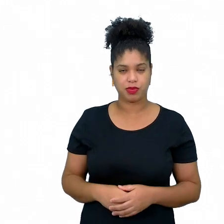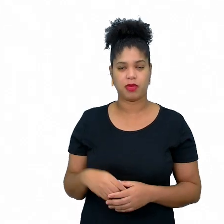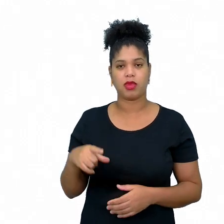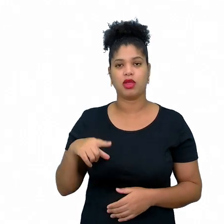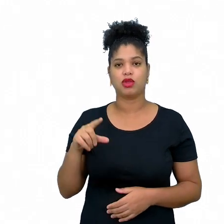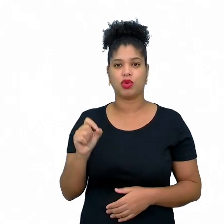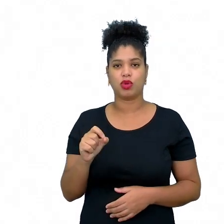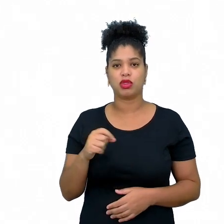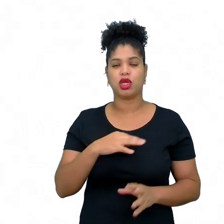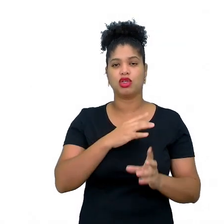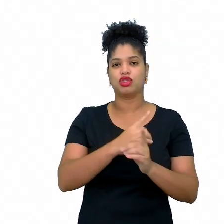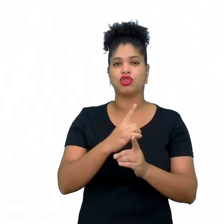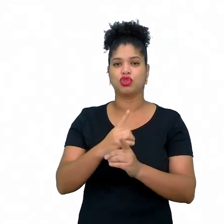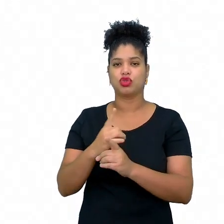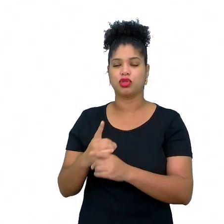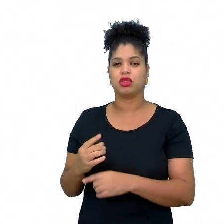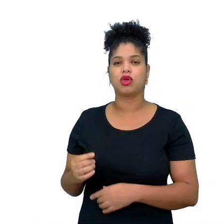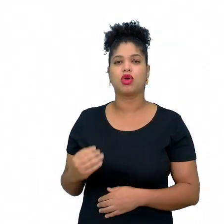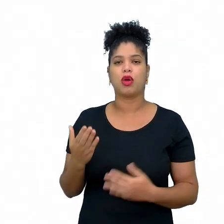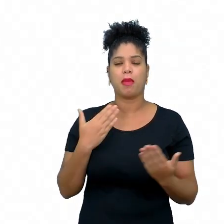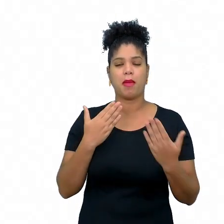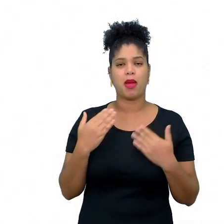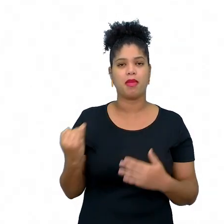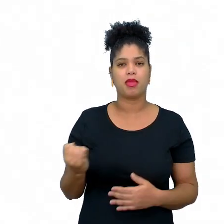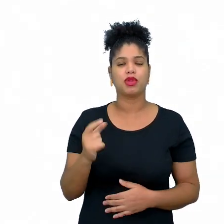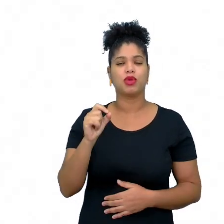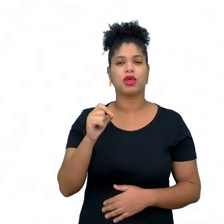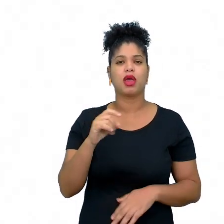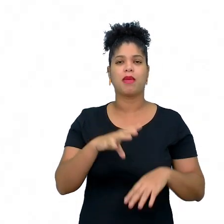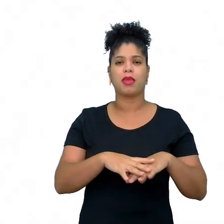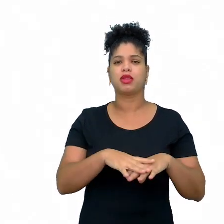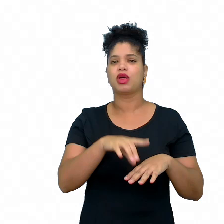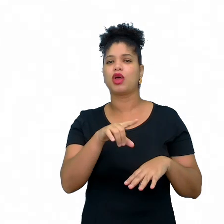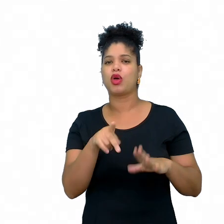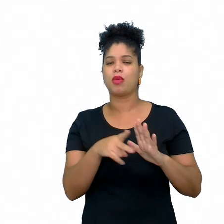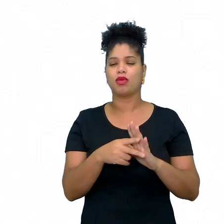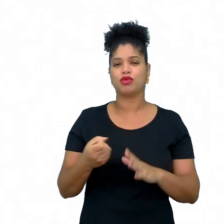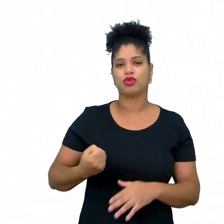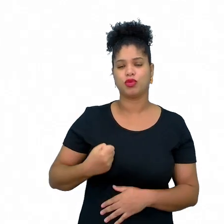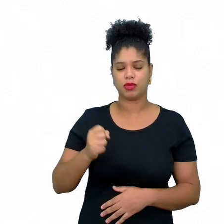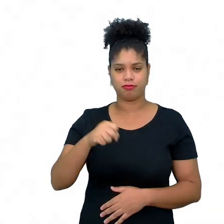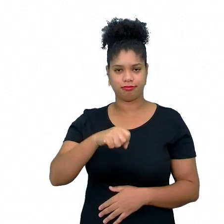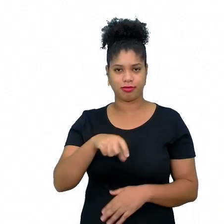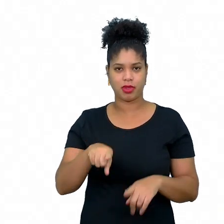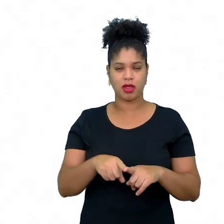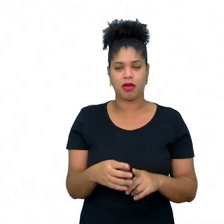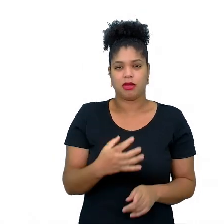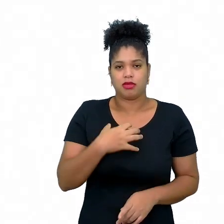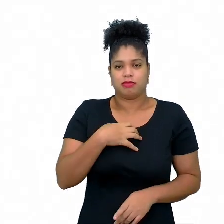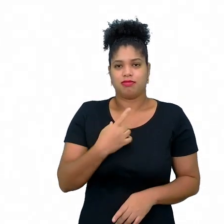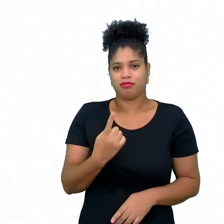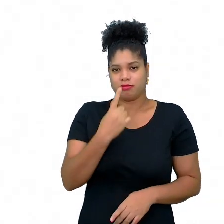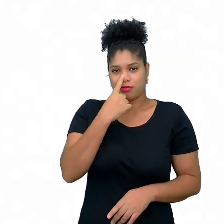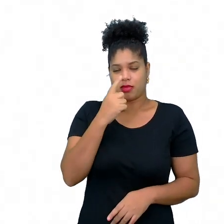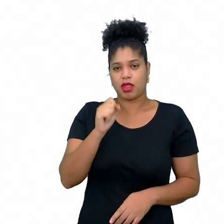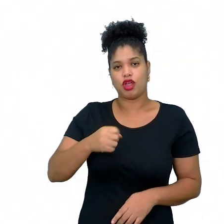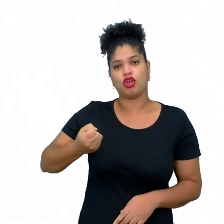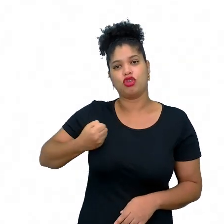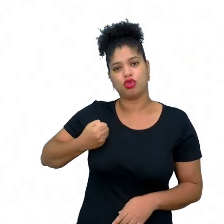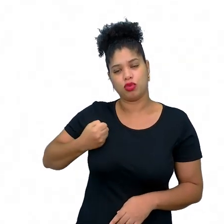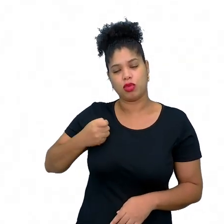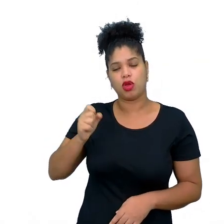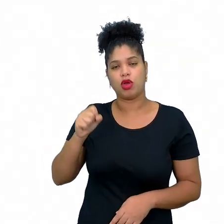que discutir a importância dessa história da matemática dentro desse conjunto numérico e aproximar um número